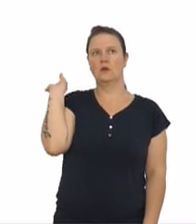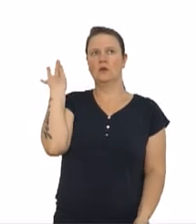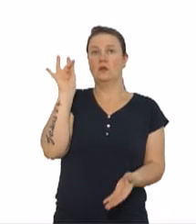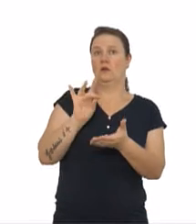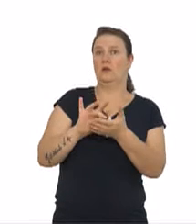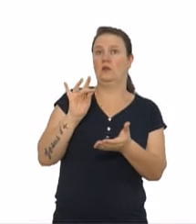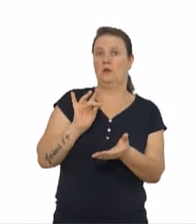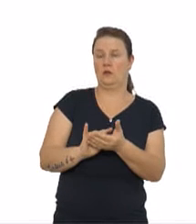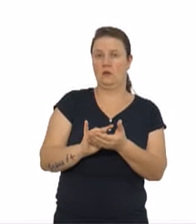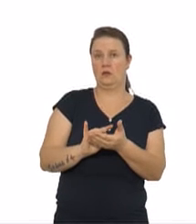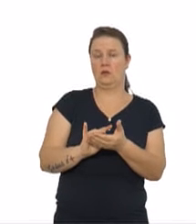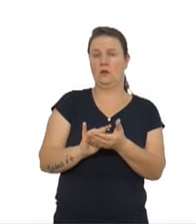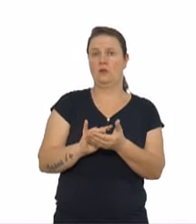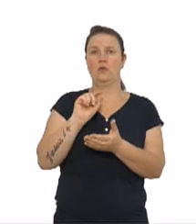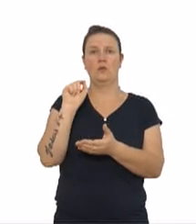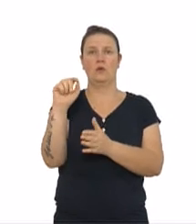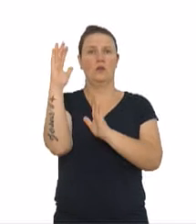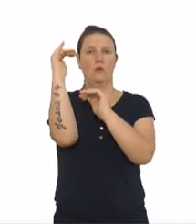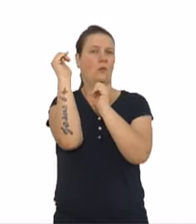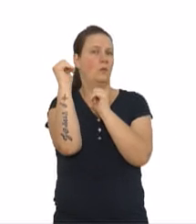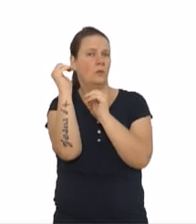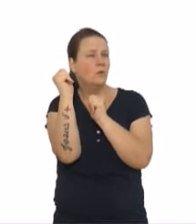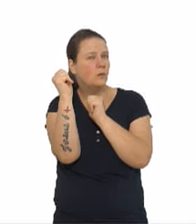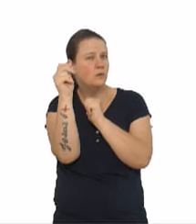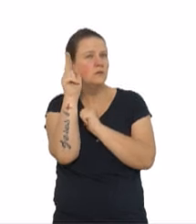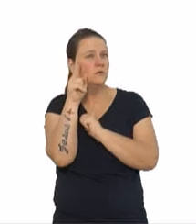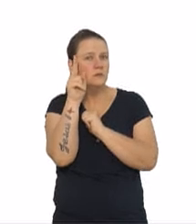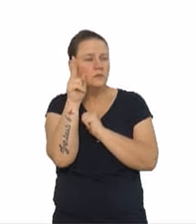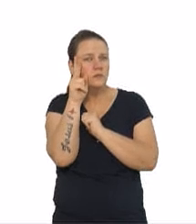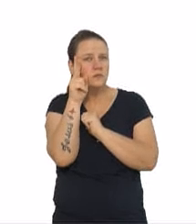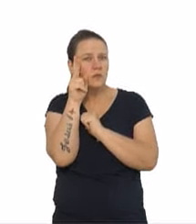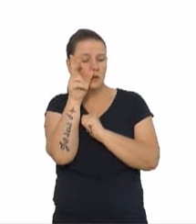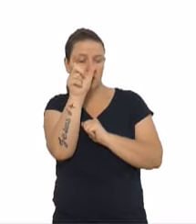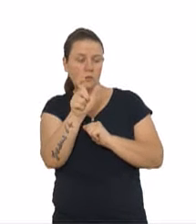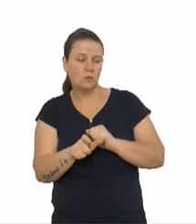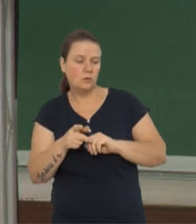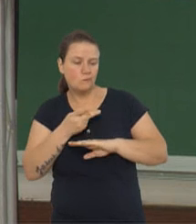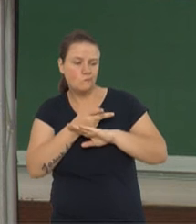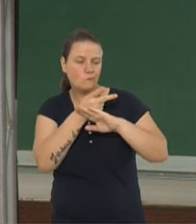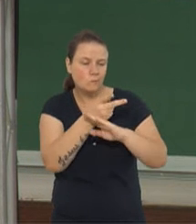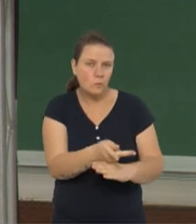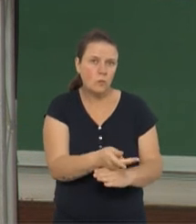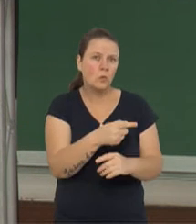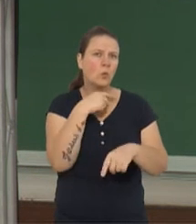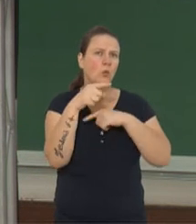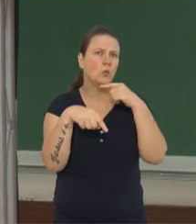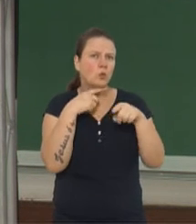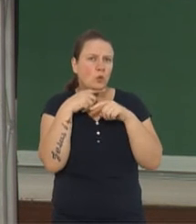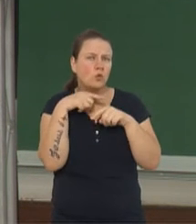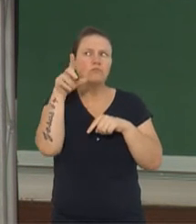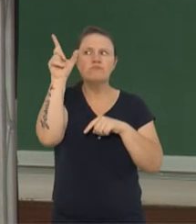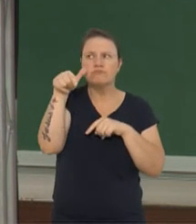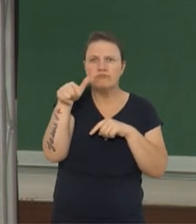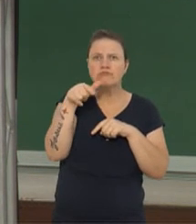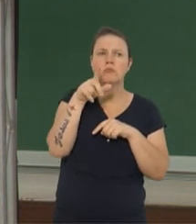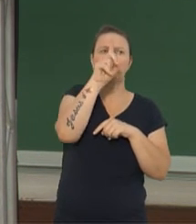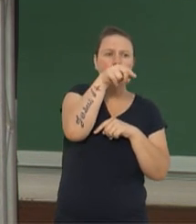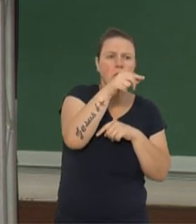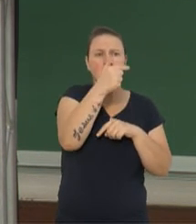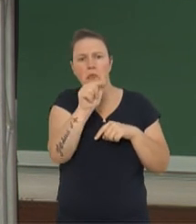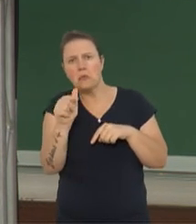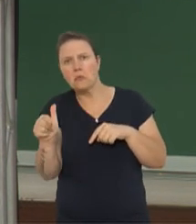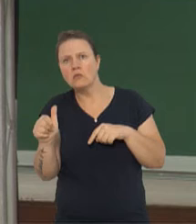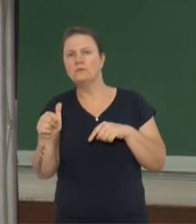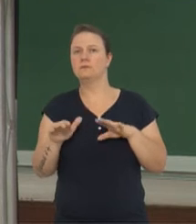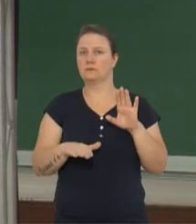Espanhola, lembram? A mesma em que aquele sujeito a consultou para saber sobre a sua dúvida de acentuação, lembram disso?